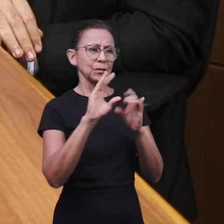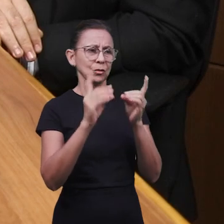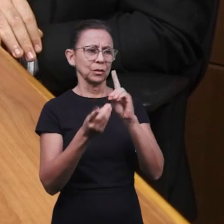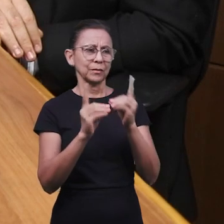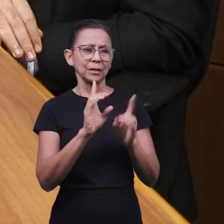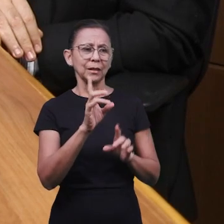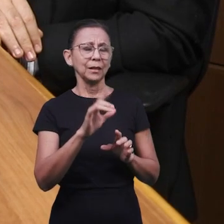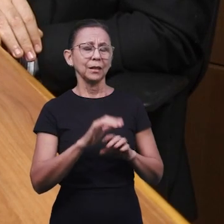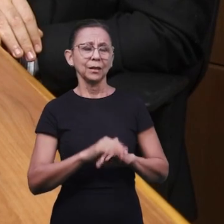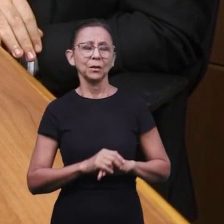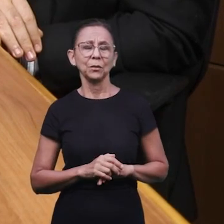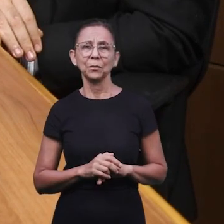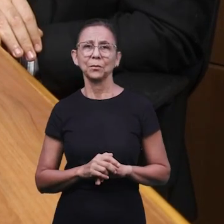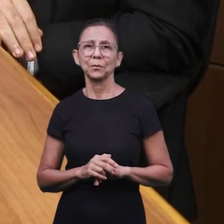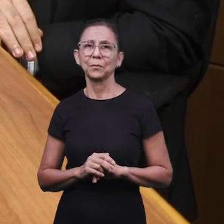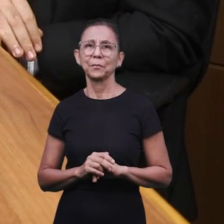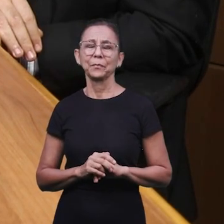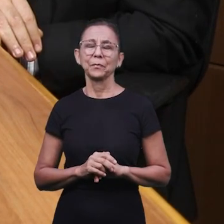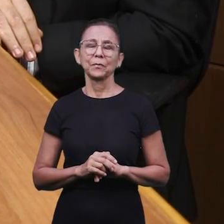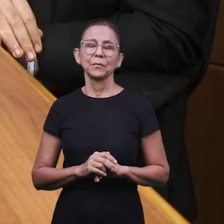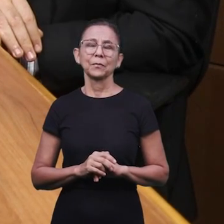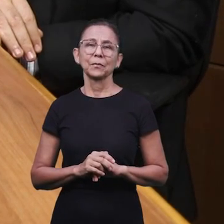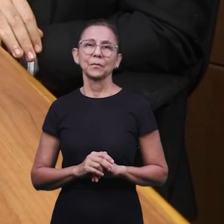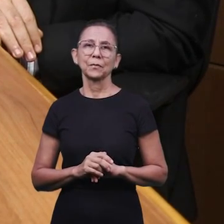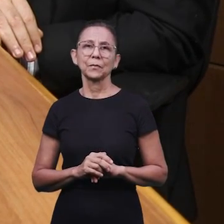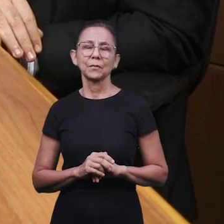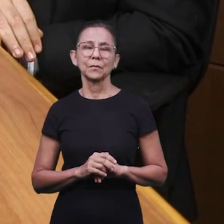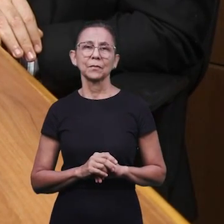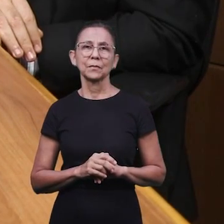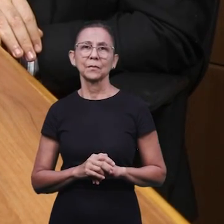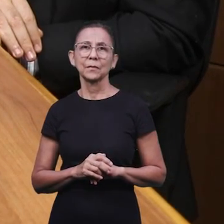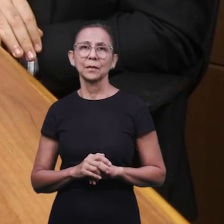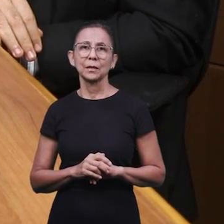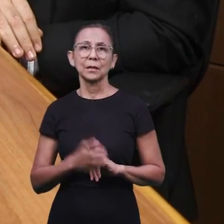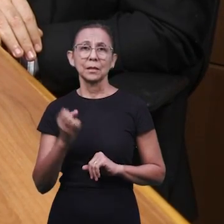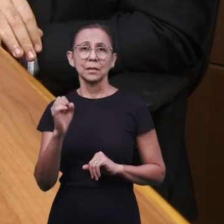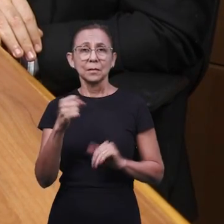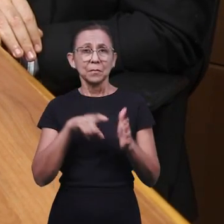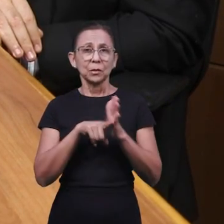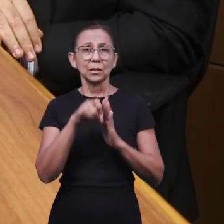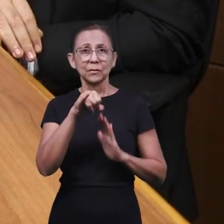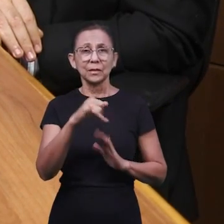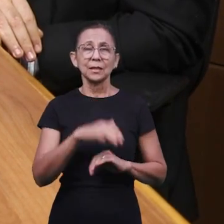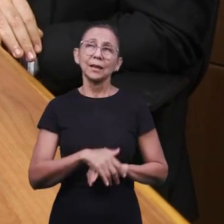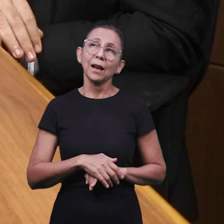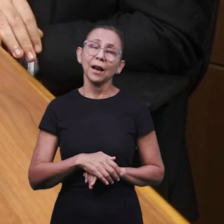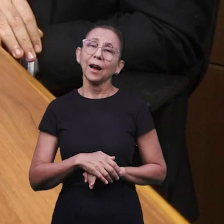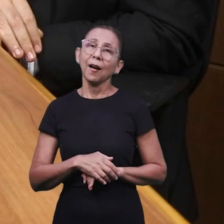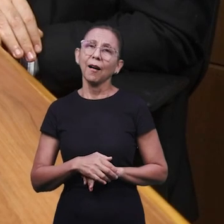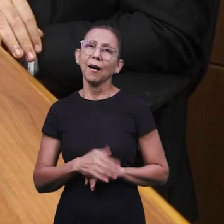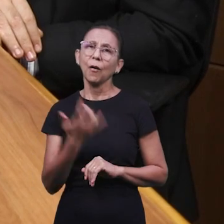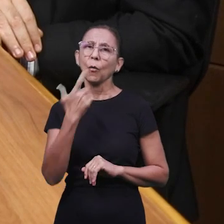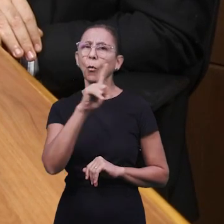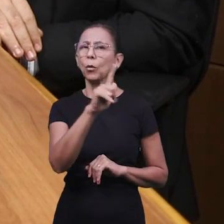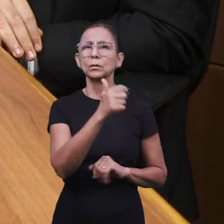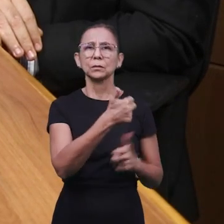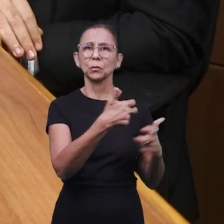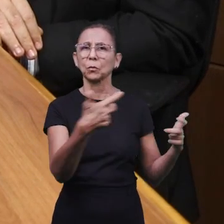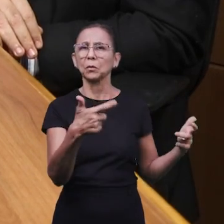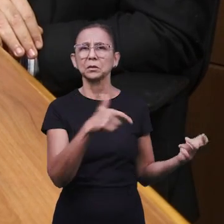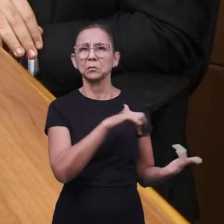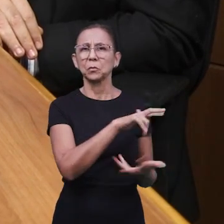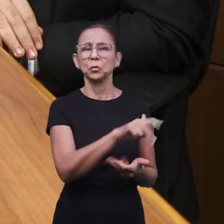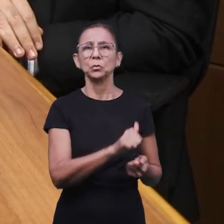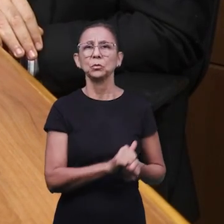Salvador. Isso não é uma vontade minha. É uma fé que brota, que diz,